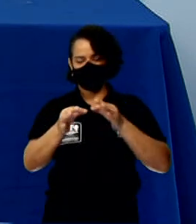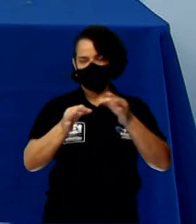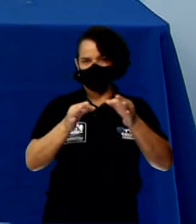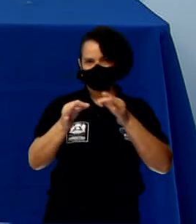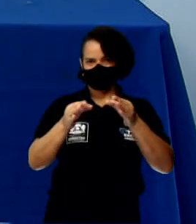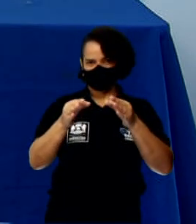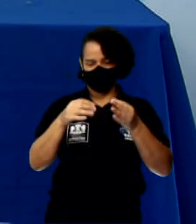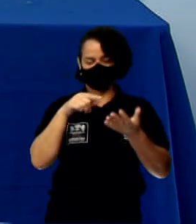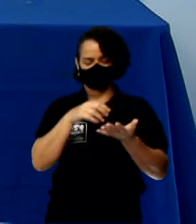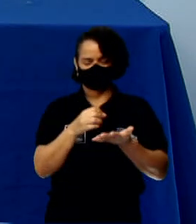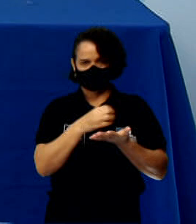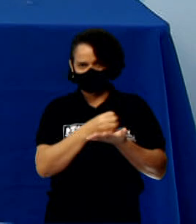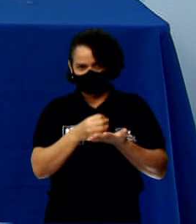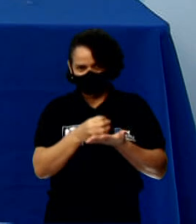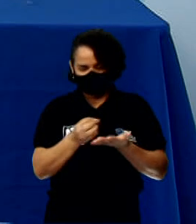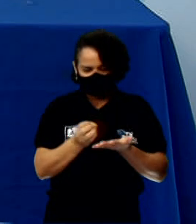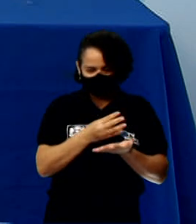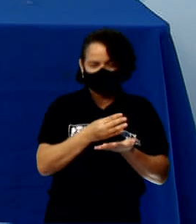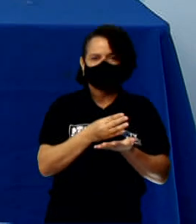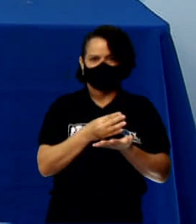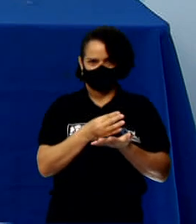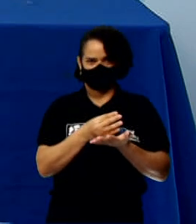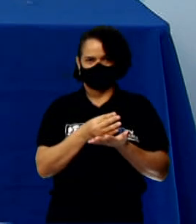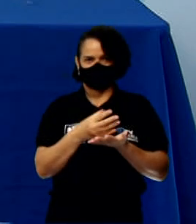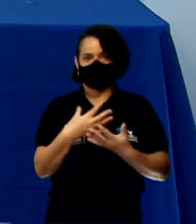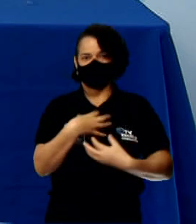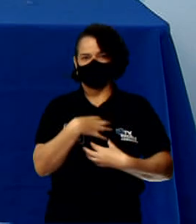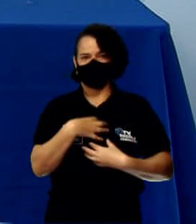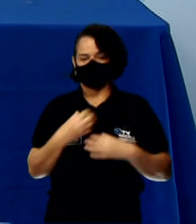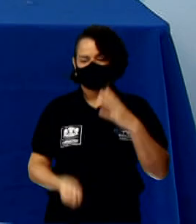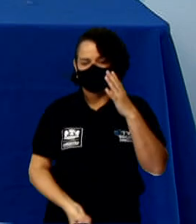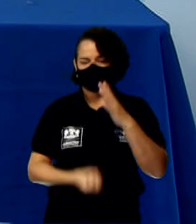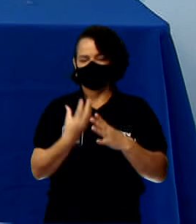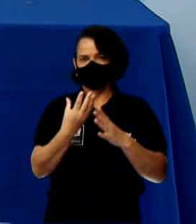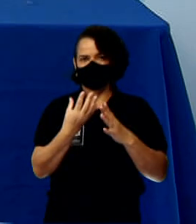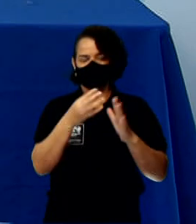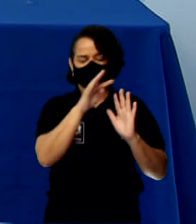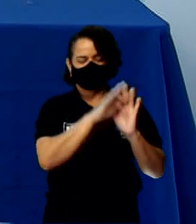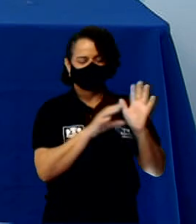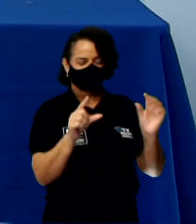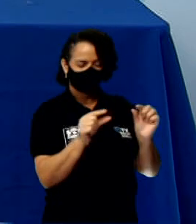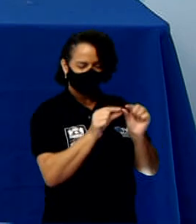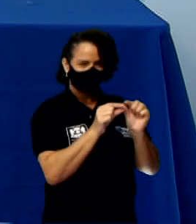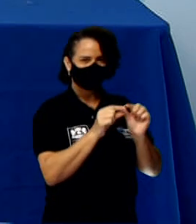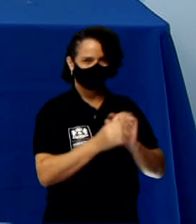de uma forma que a gente vai criar um pequeno trecho musical.